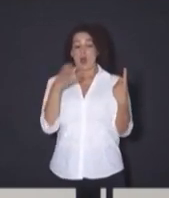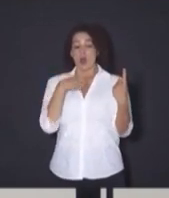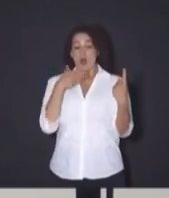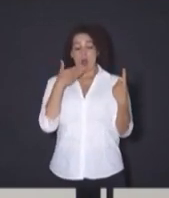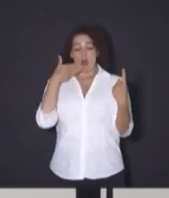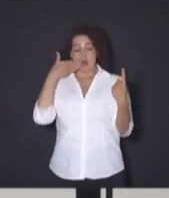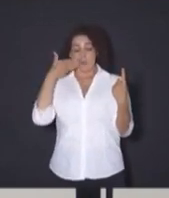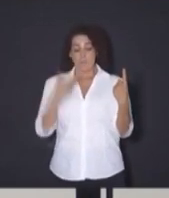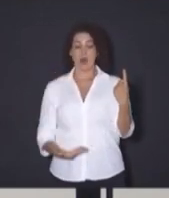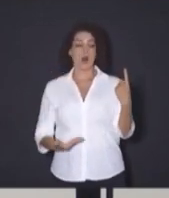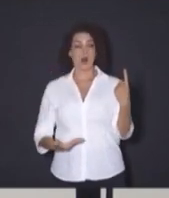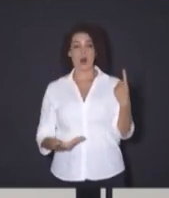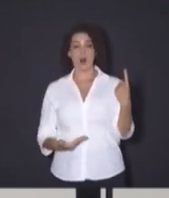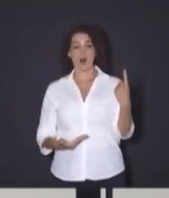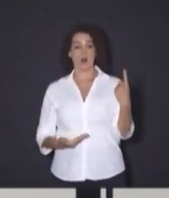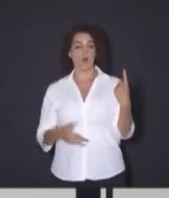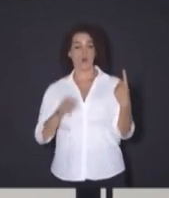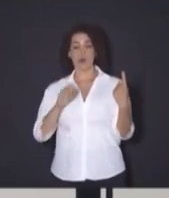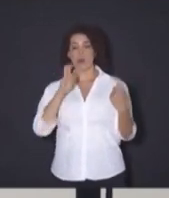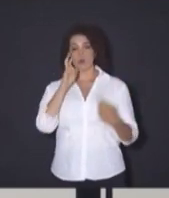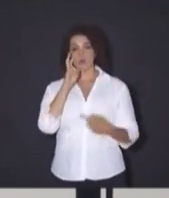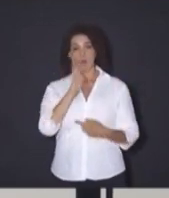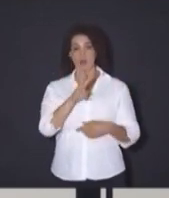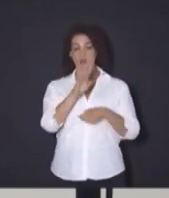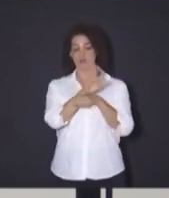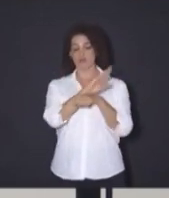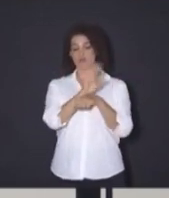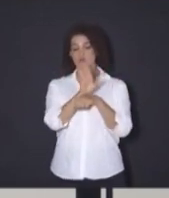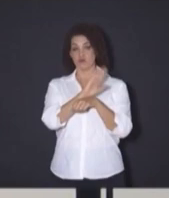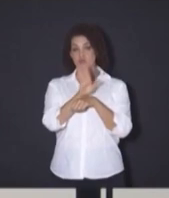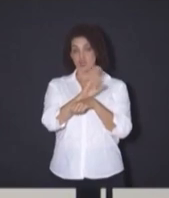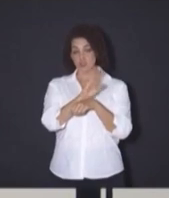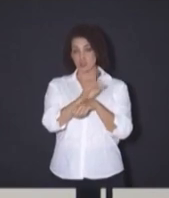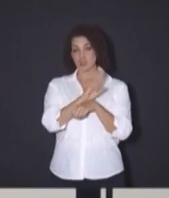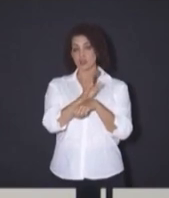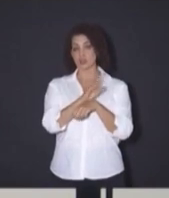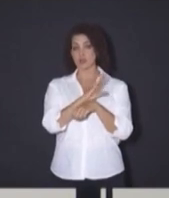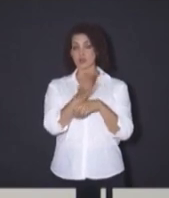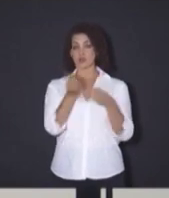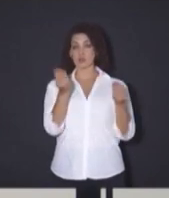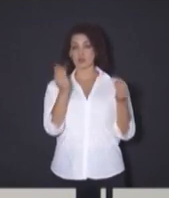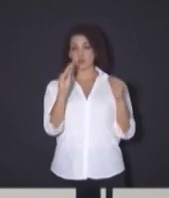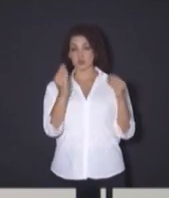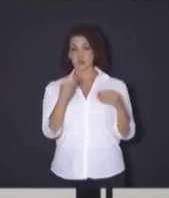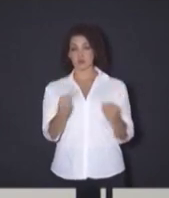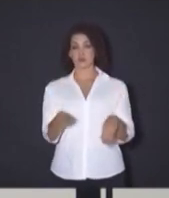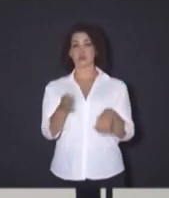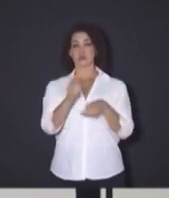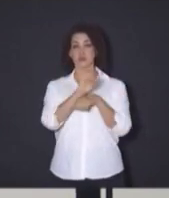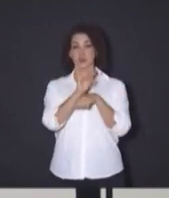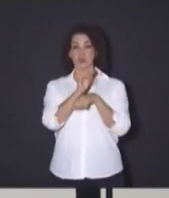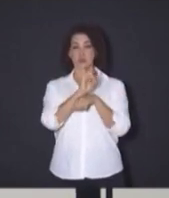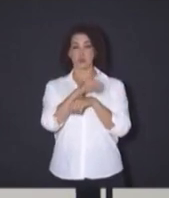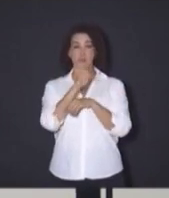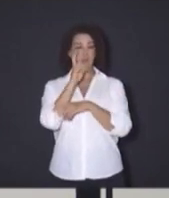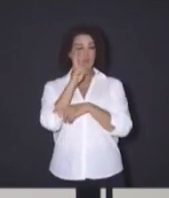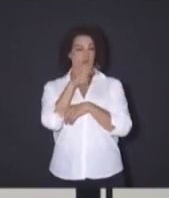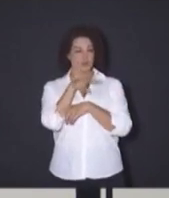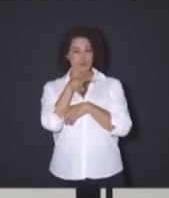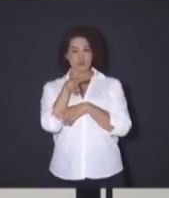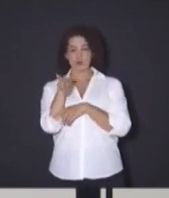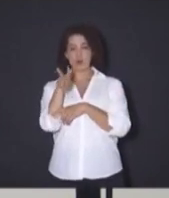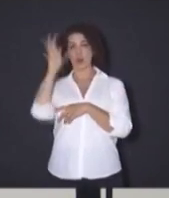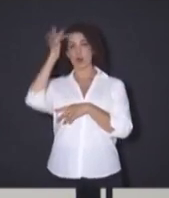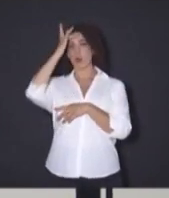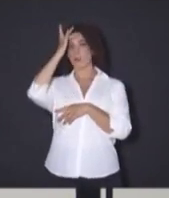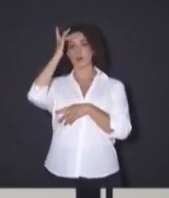me deixa, quando eu vejo os vídeos, né, postam lá no YouTube, e as pessoas